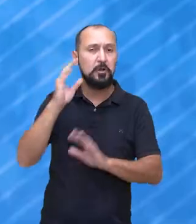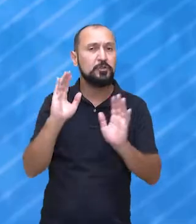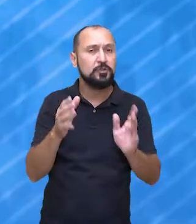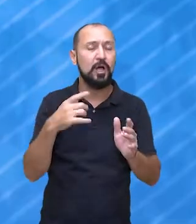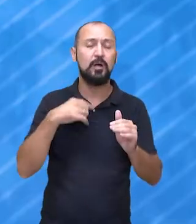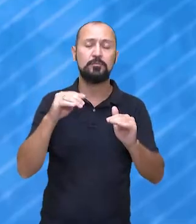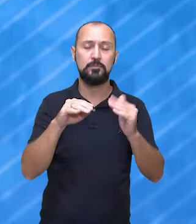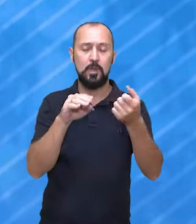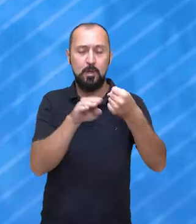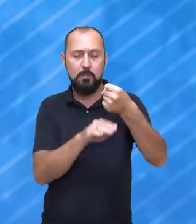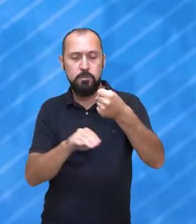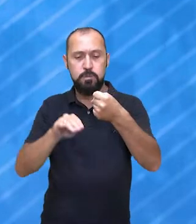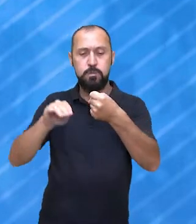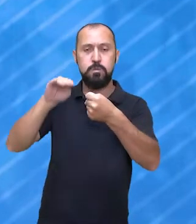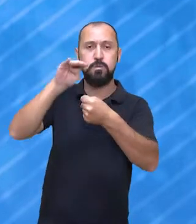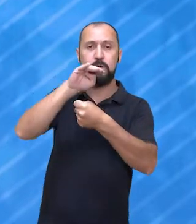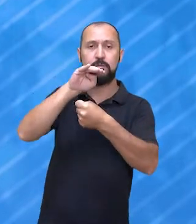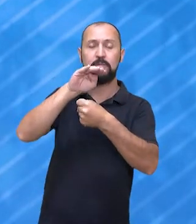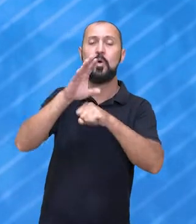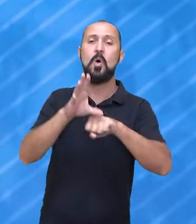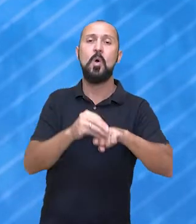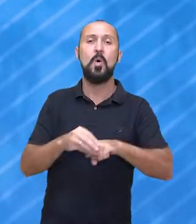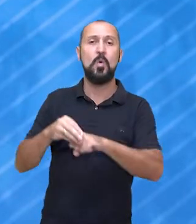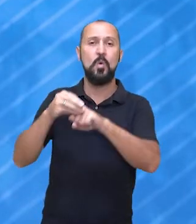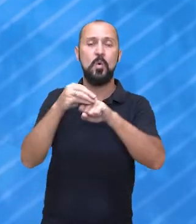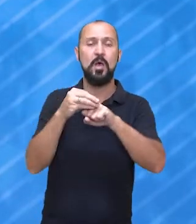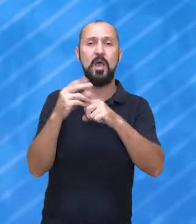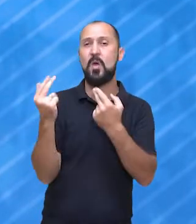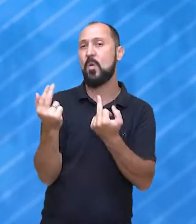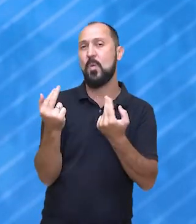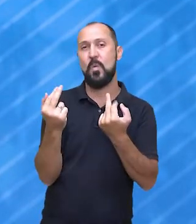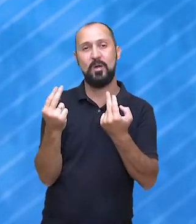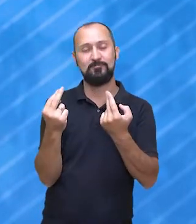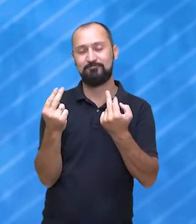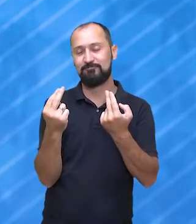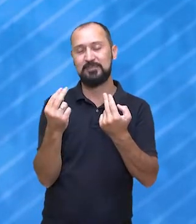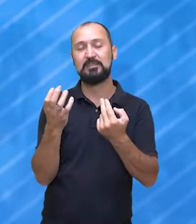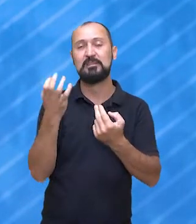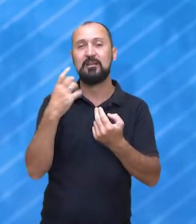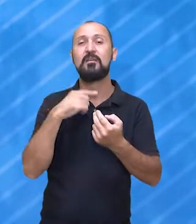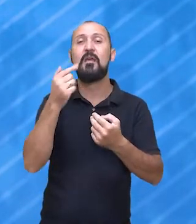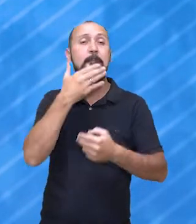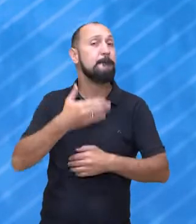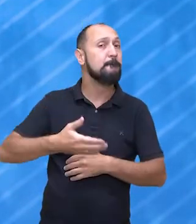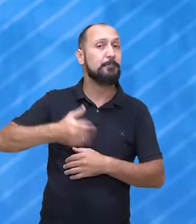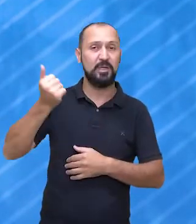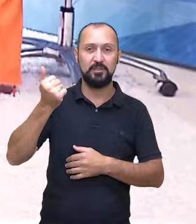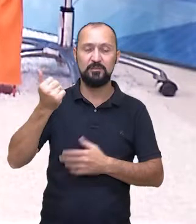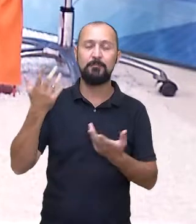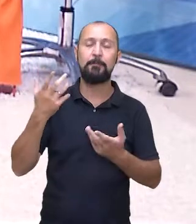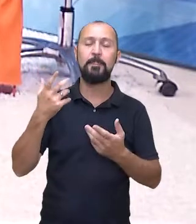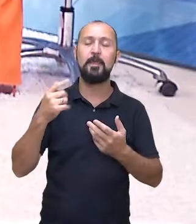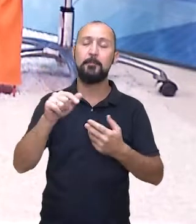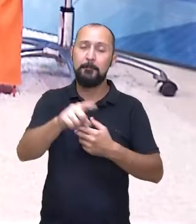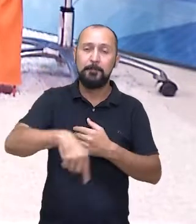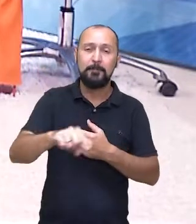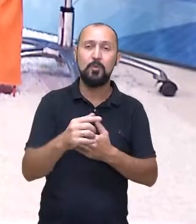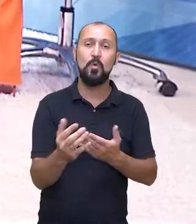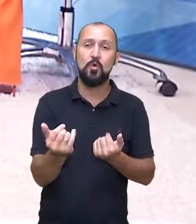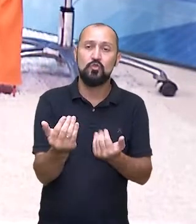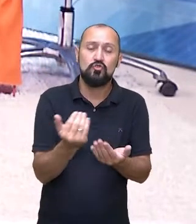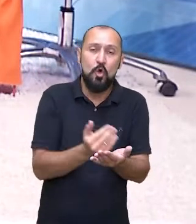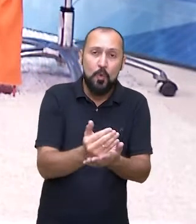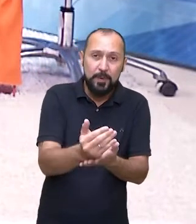como os advogados mais experientes o nível né do conhecimento que a gente passa ele é um só a gente sempre buscar excelência